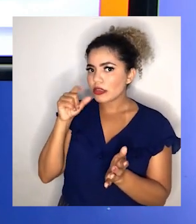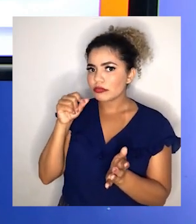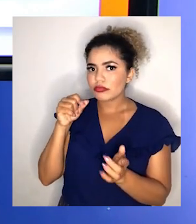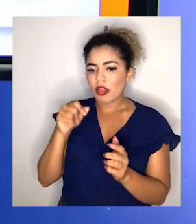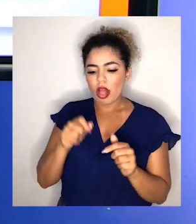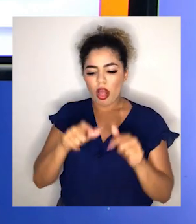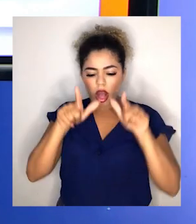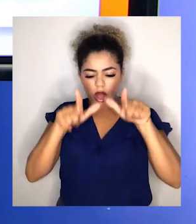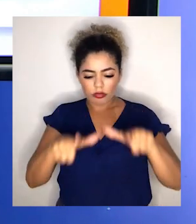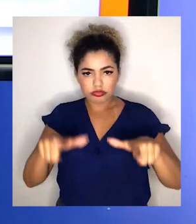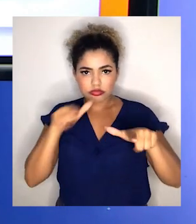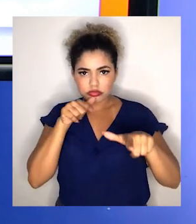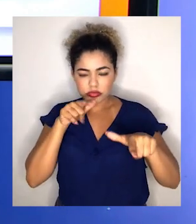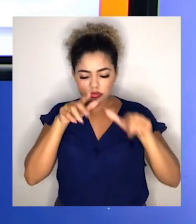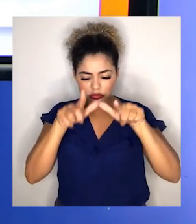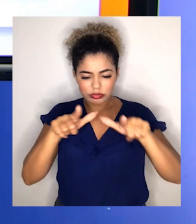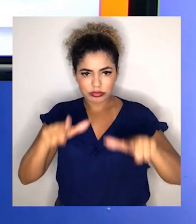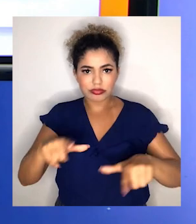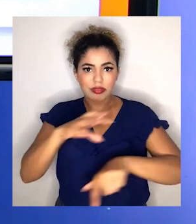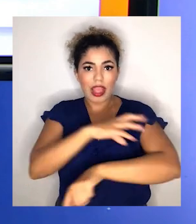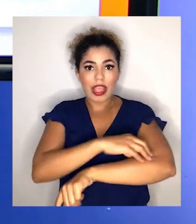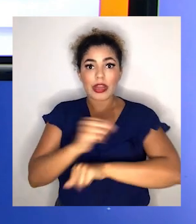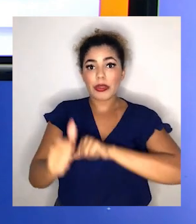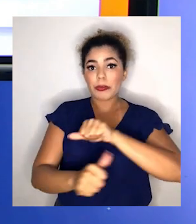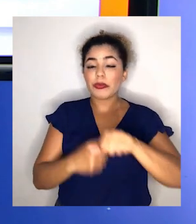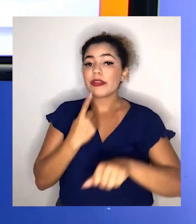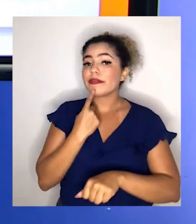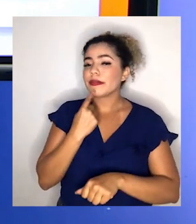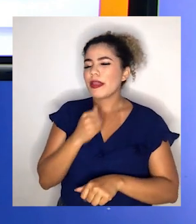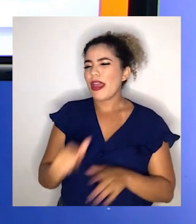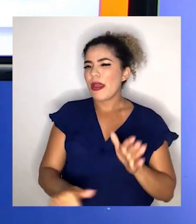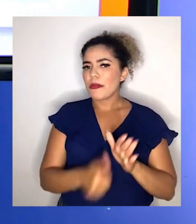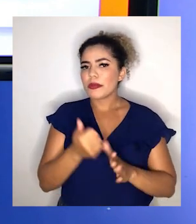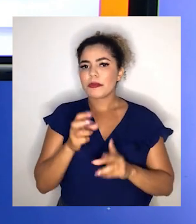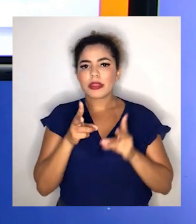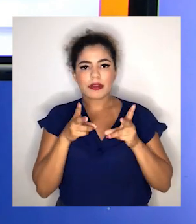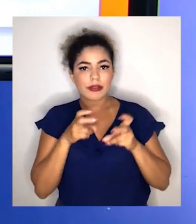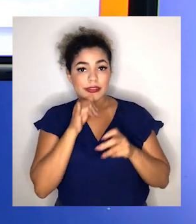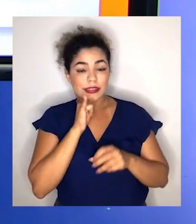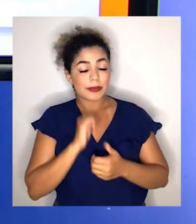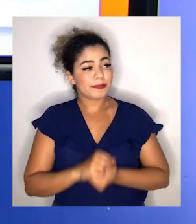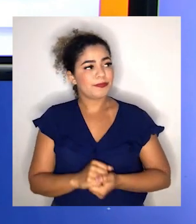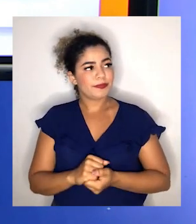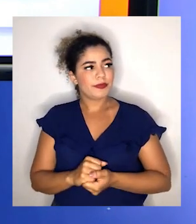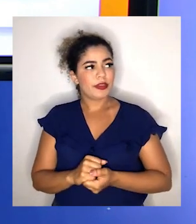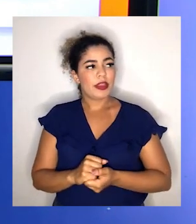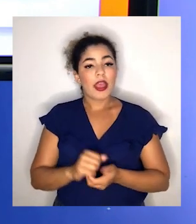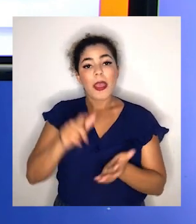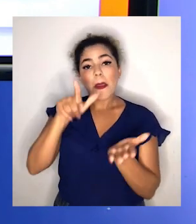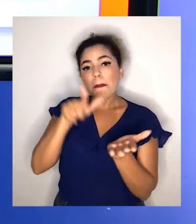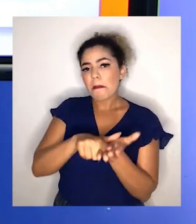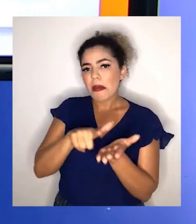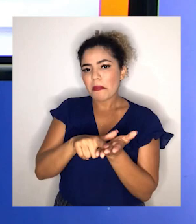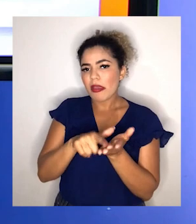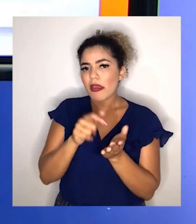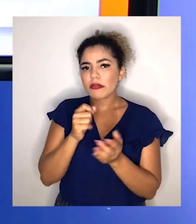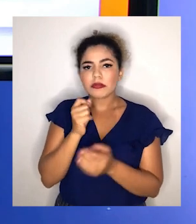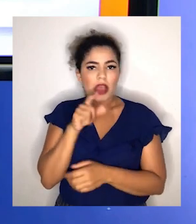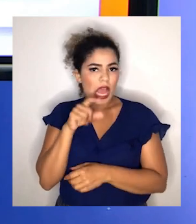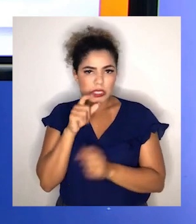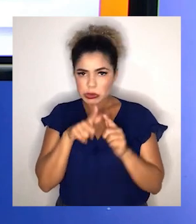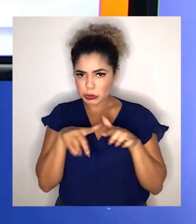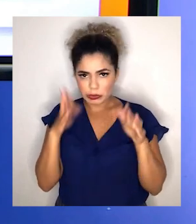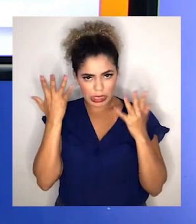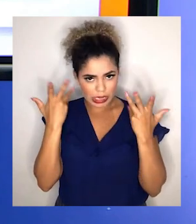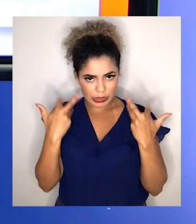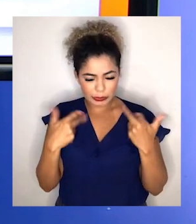ele for mergulhado numa solução ácida, ele muda de cor para vermelho. Olha o primeiro exemplo. Aqui nós temos que um papel, ele é naturalmente azul, ele é